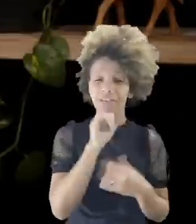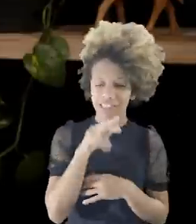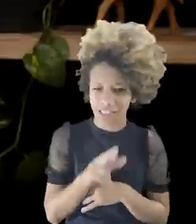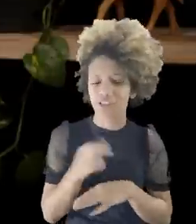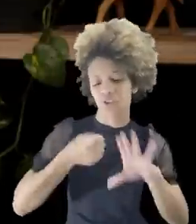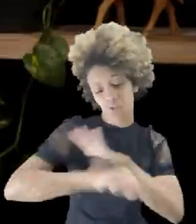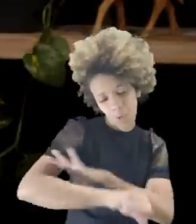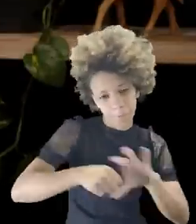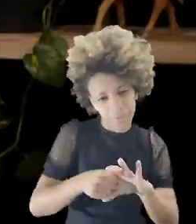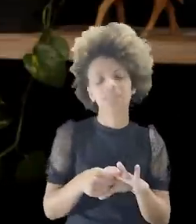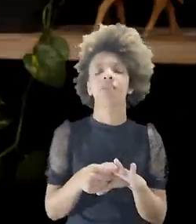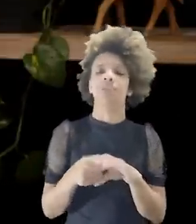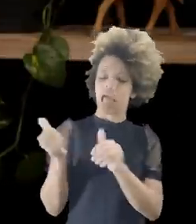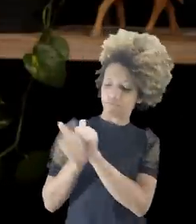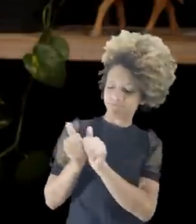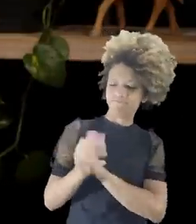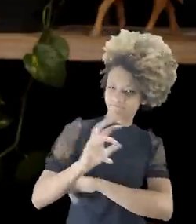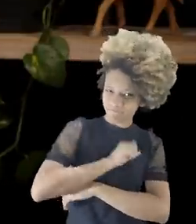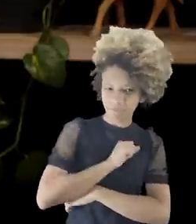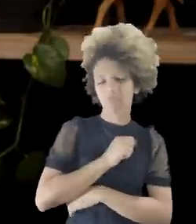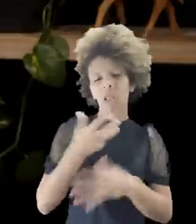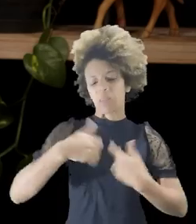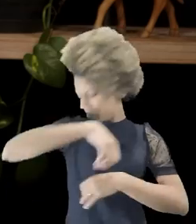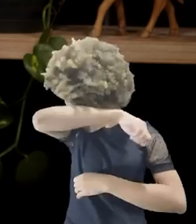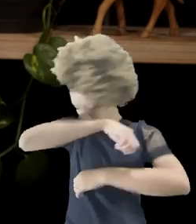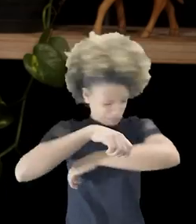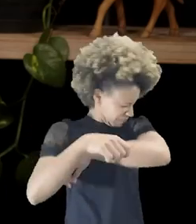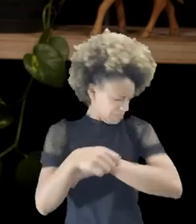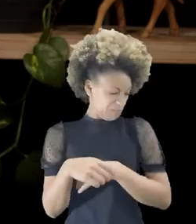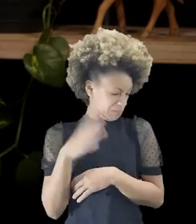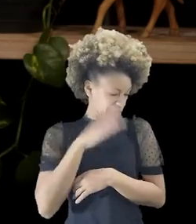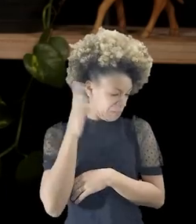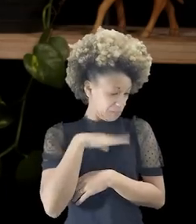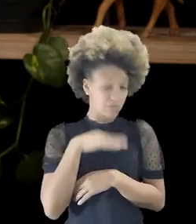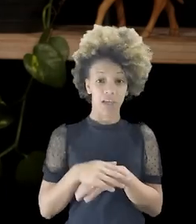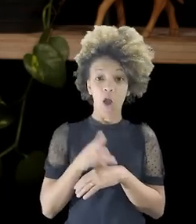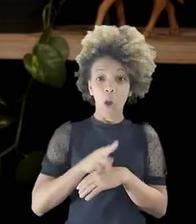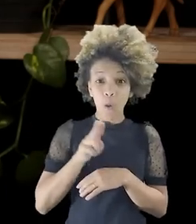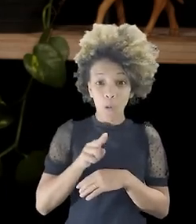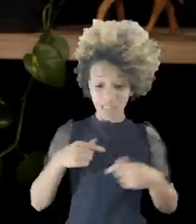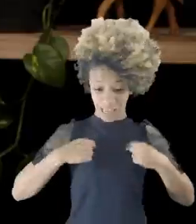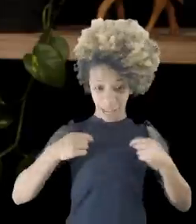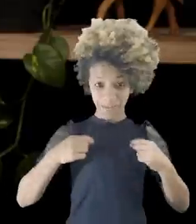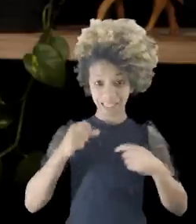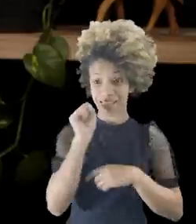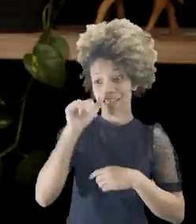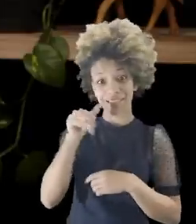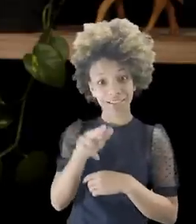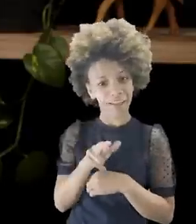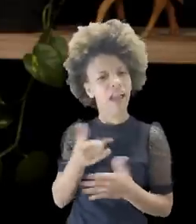do basquete é muito do esporte você não quer ter aquele cheiro estranho quando sai da atividade um uso de uma camiseta da inside tecnologia ó